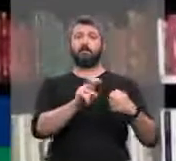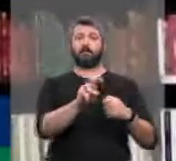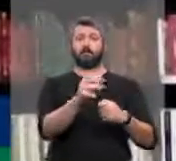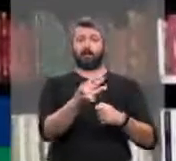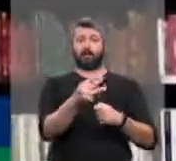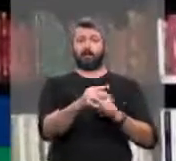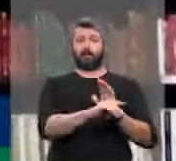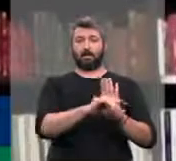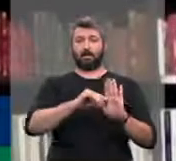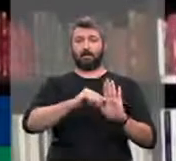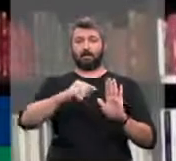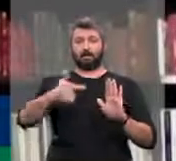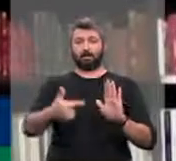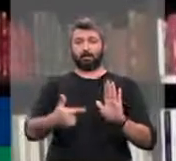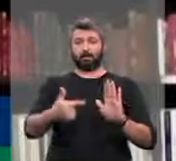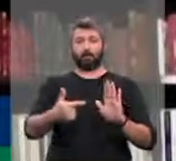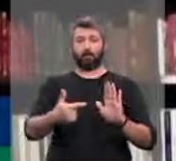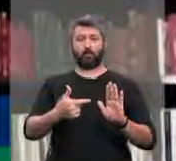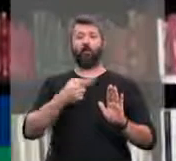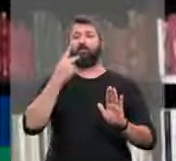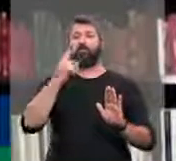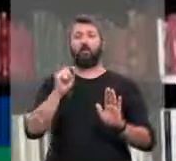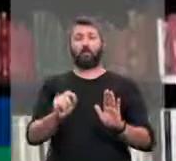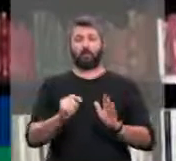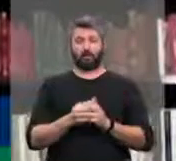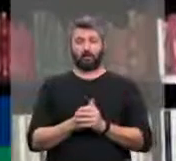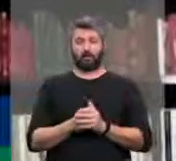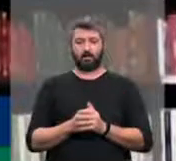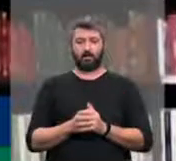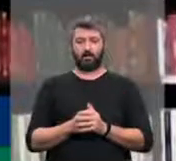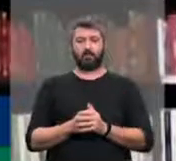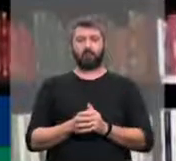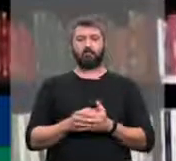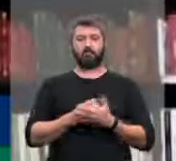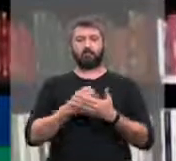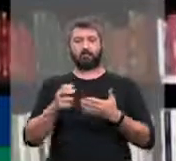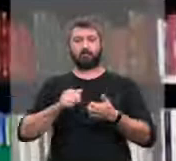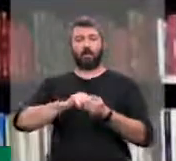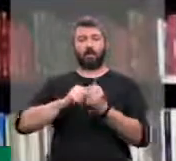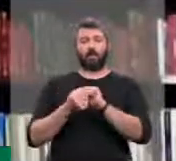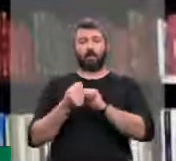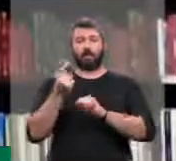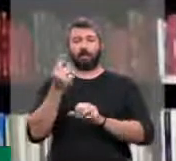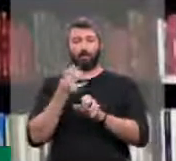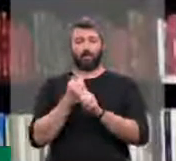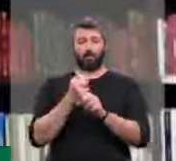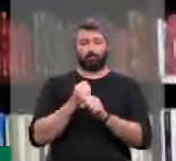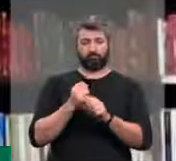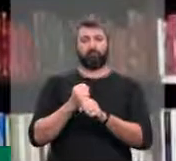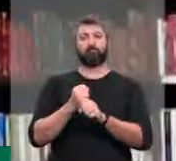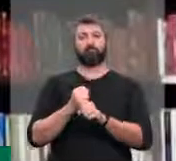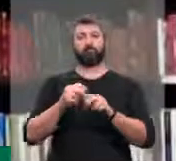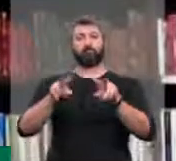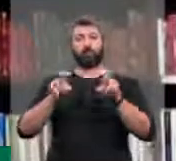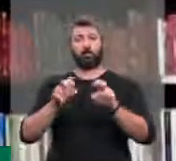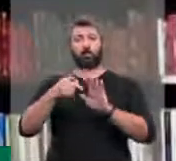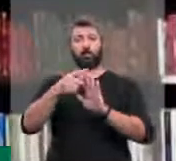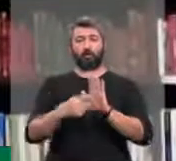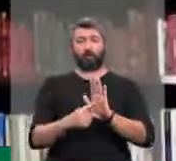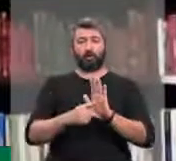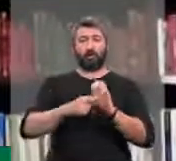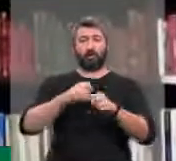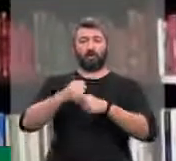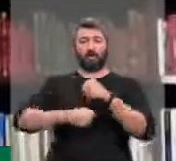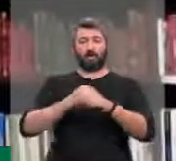inciso 2º, prescreve o exame de compatibilidade ou adequação da proposição com o plano plurianual, com a lei